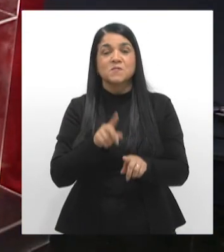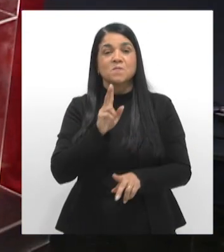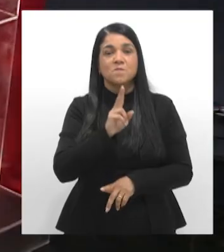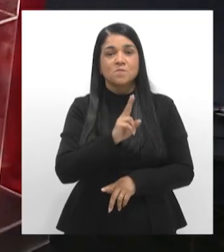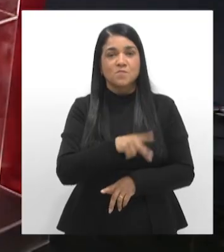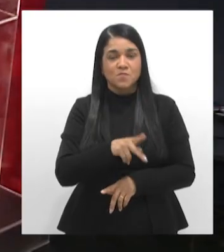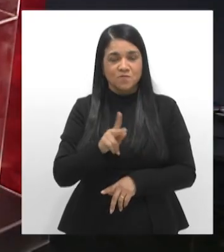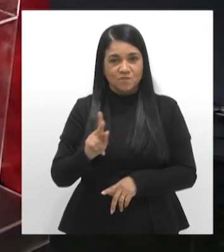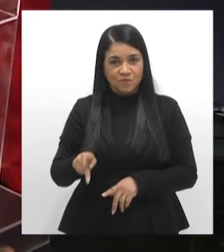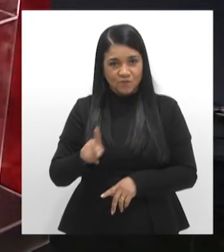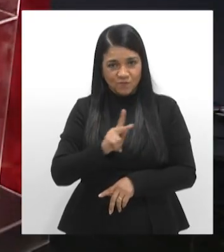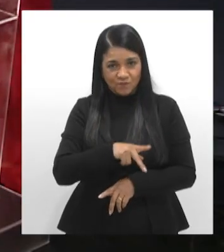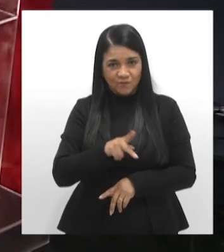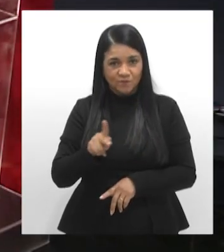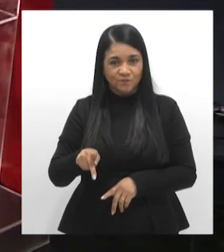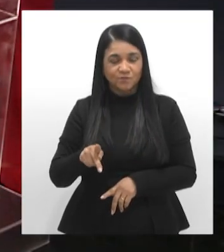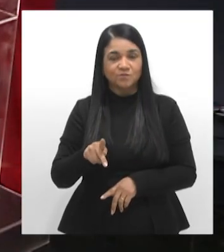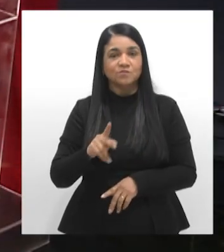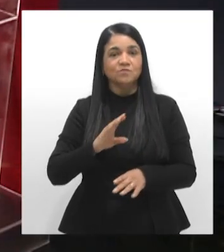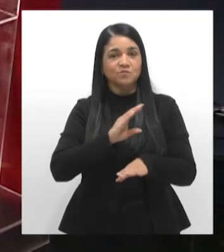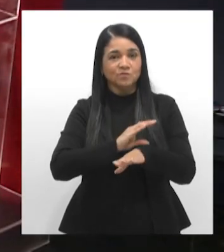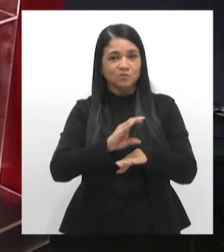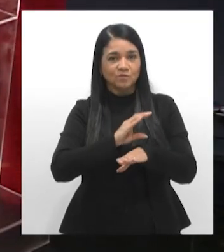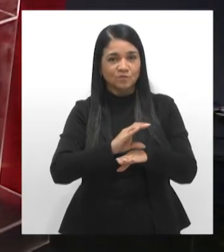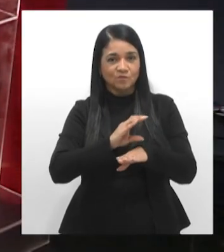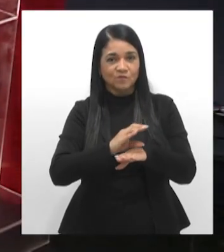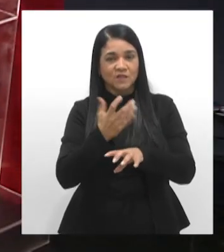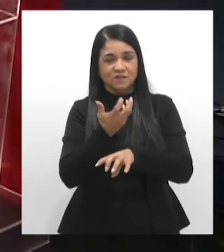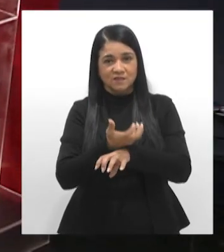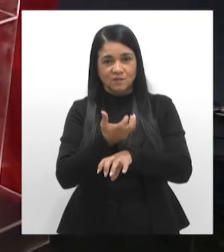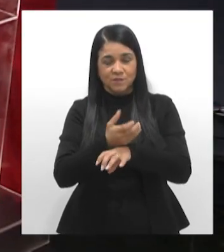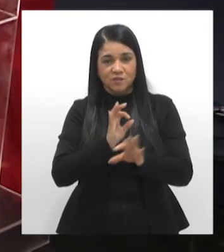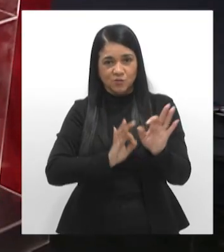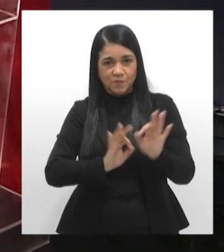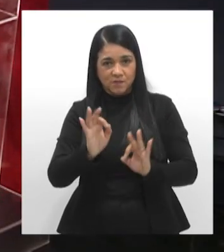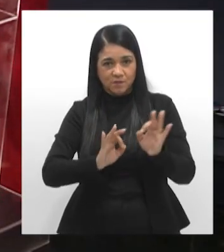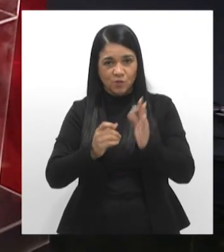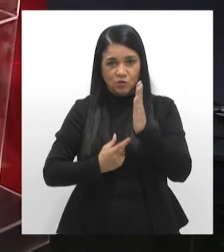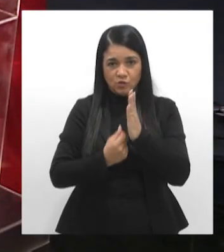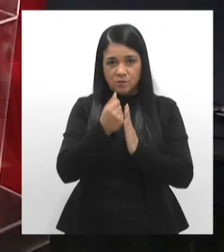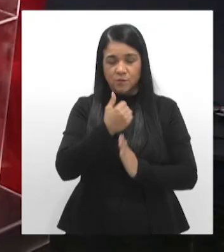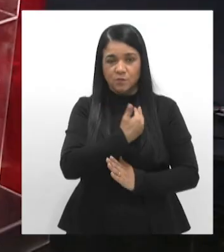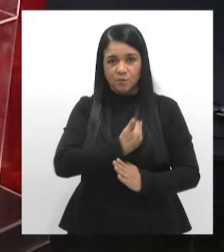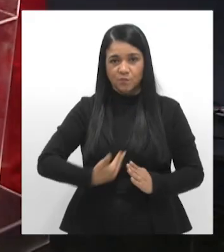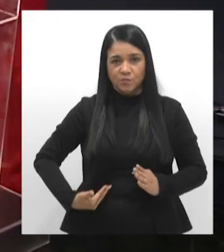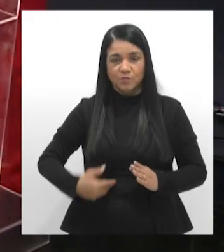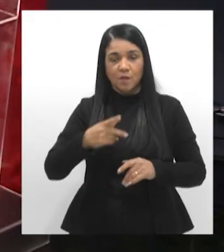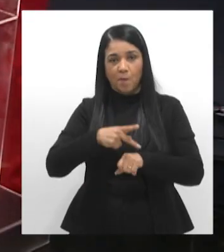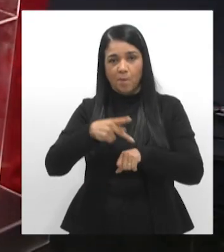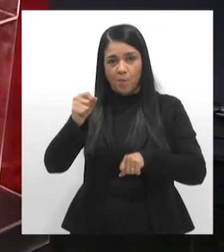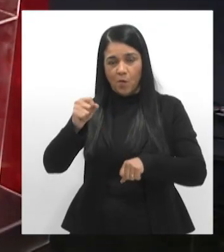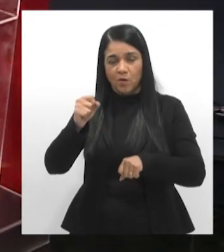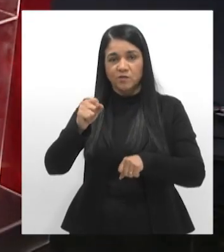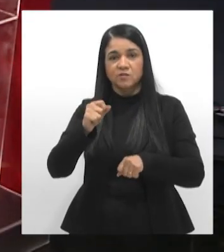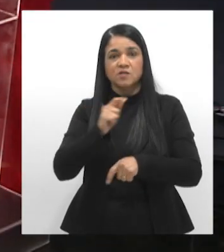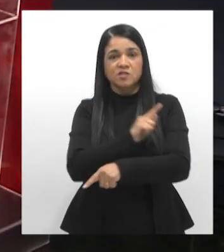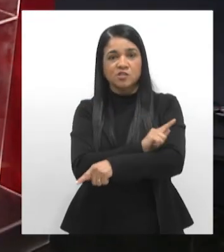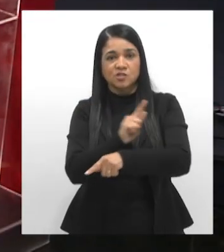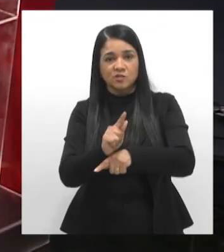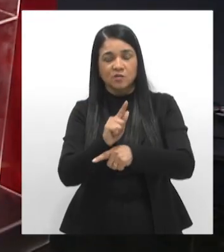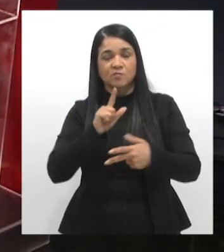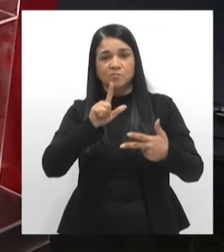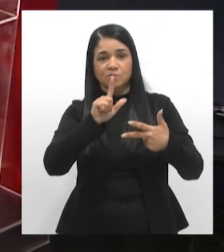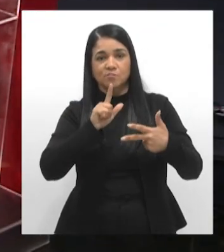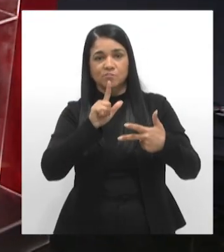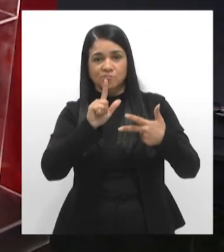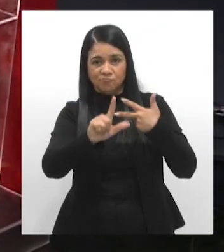Também fui professor no curso Disciplina de Planejamento e Orçamento Público na pós-graduação em Gestão no Poder